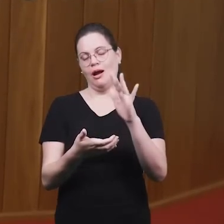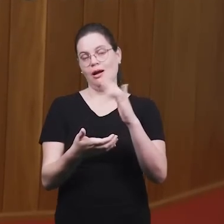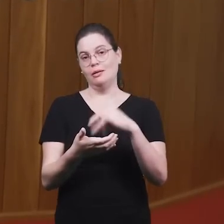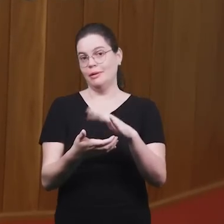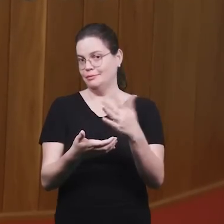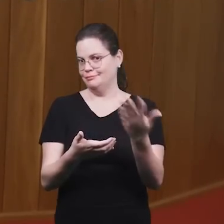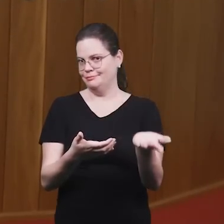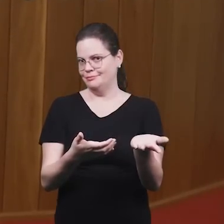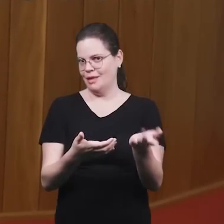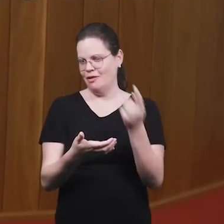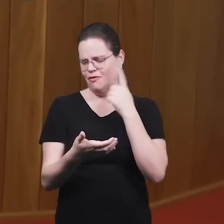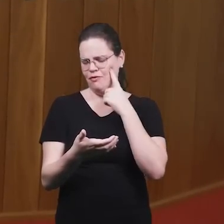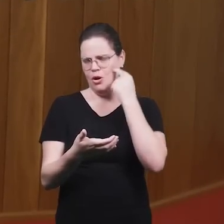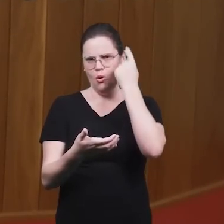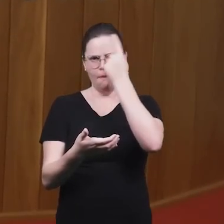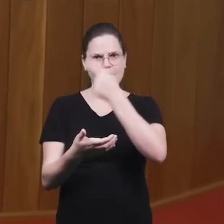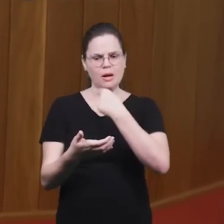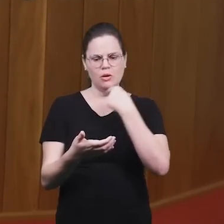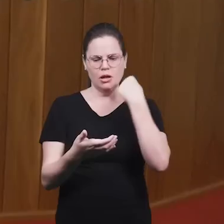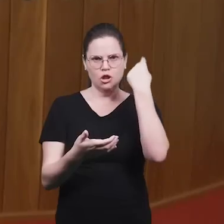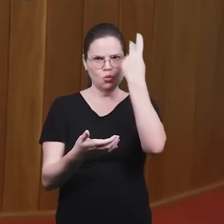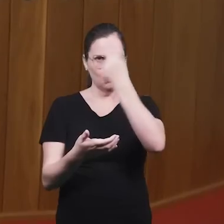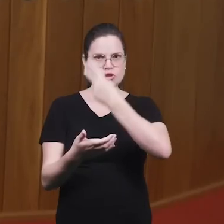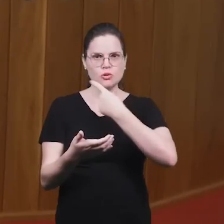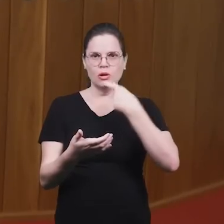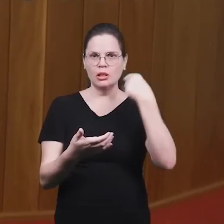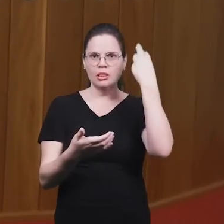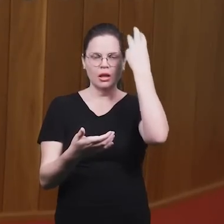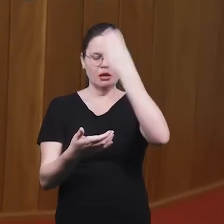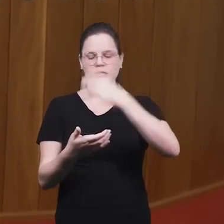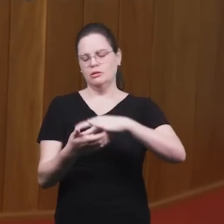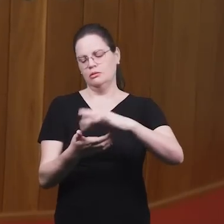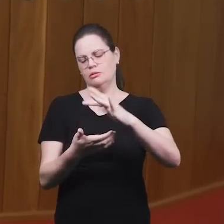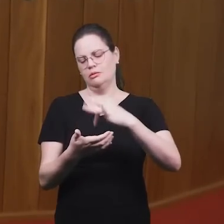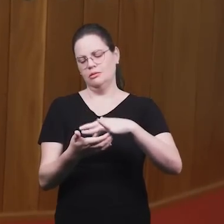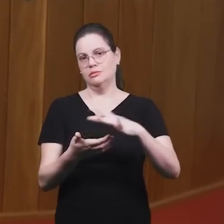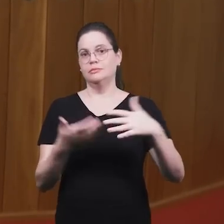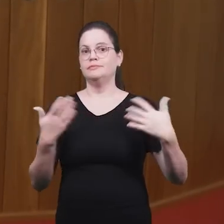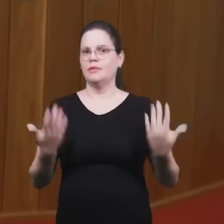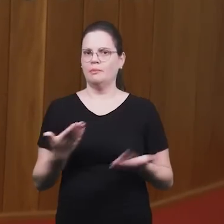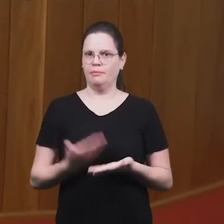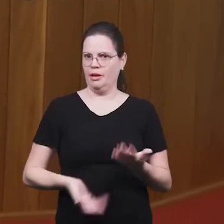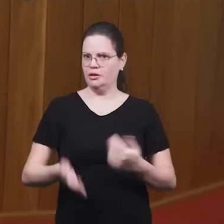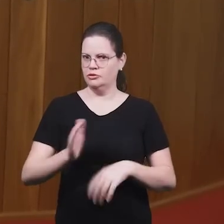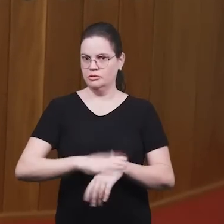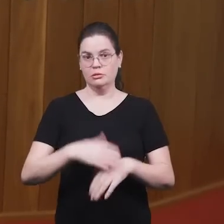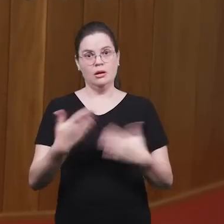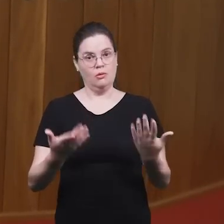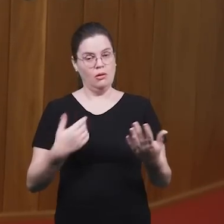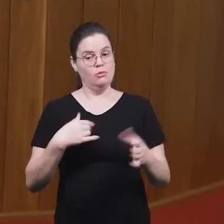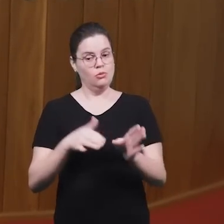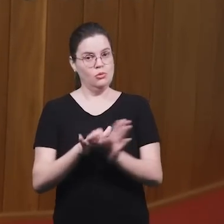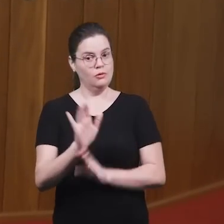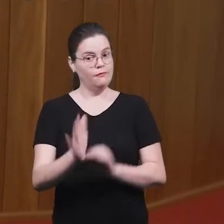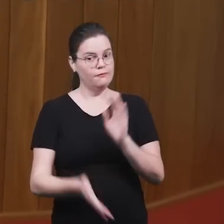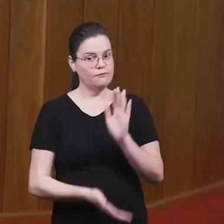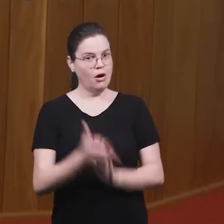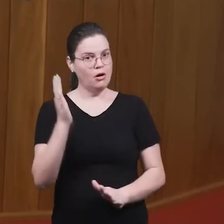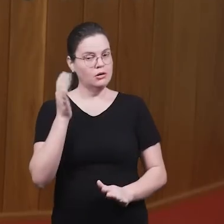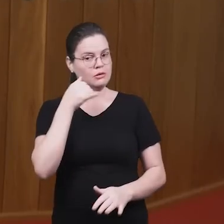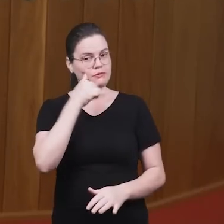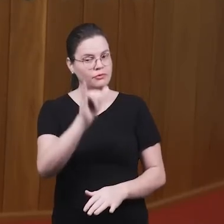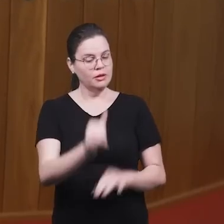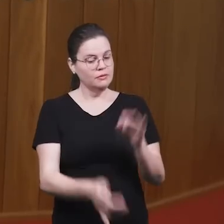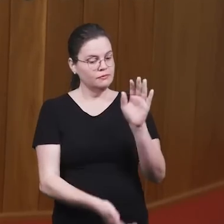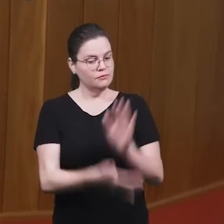vai ver, passou um tempo. Bom, então o Senhor está falando, ó, fugir. Vai